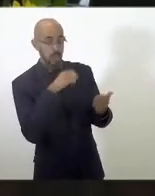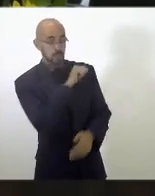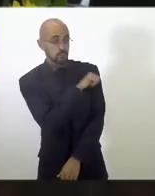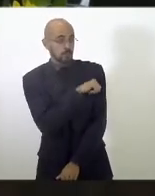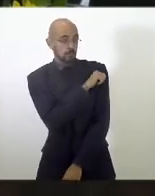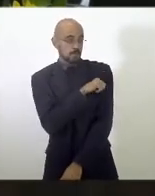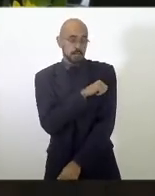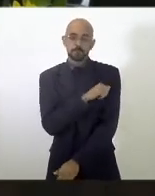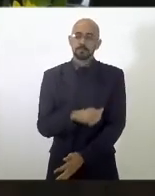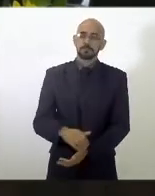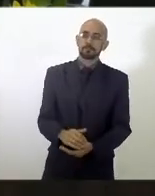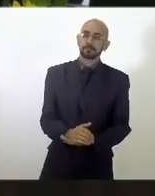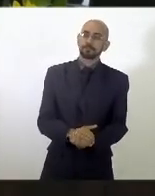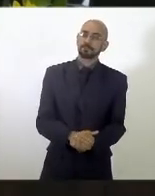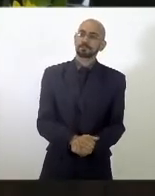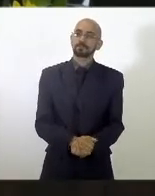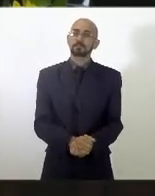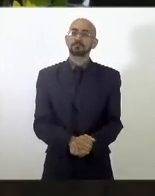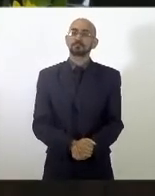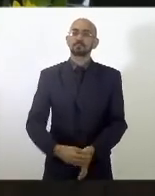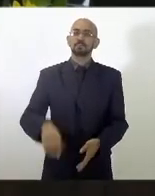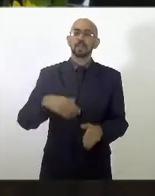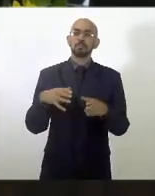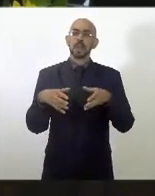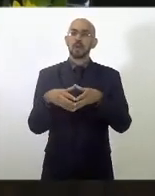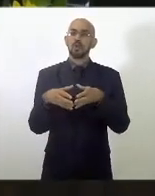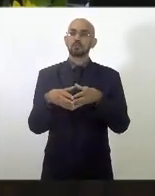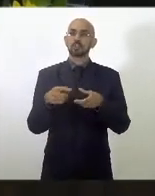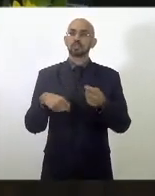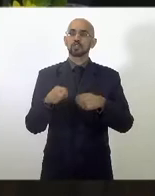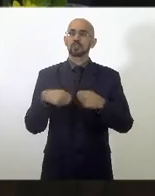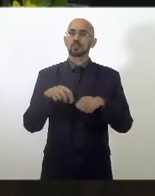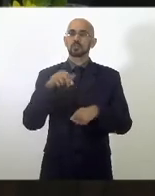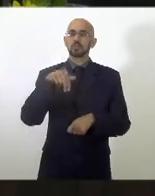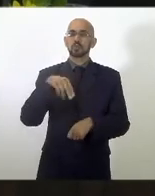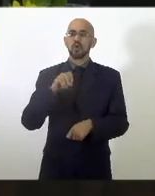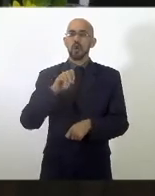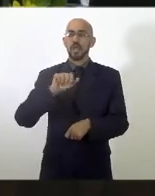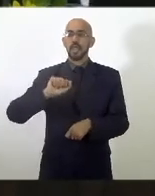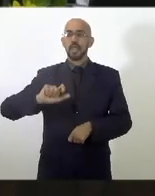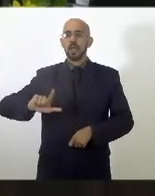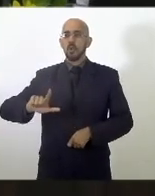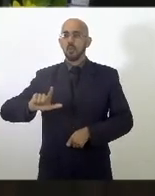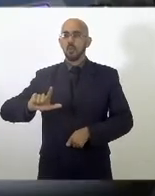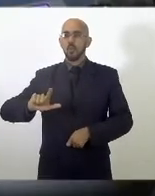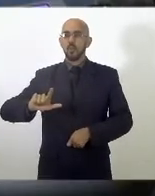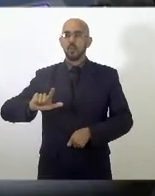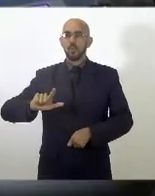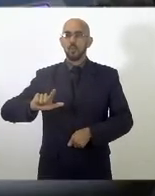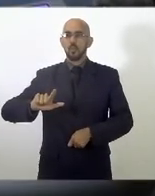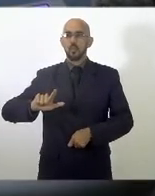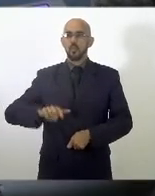enfermeira Regiane. Para emitir parecer pela Comissão de Economia, deputado Noel de Carvalho.